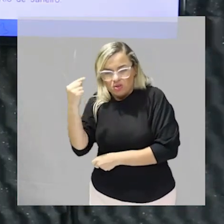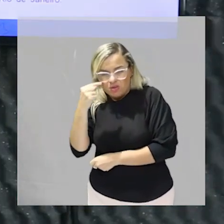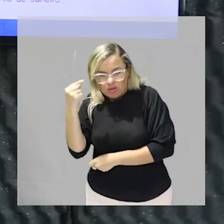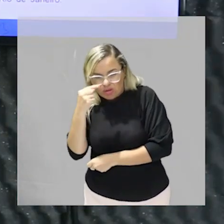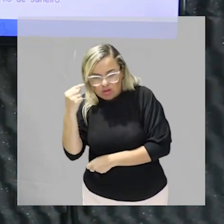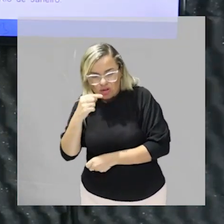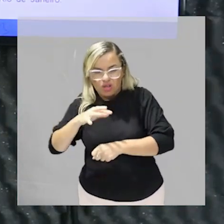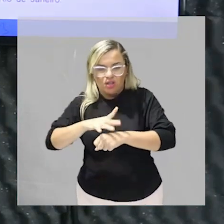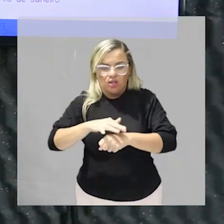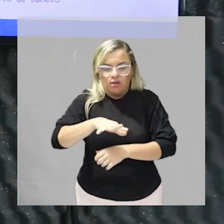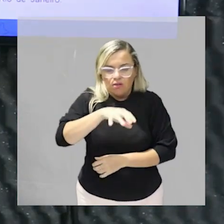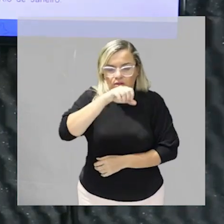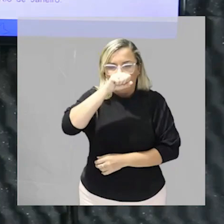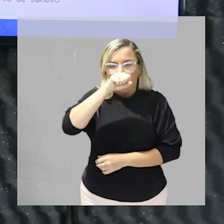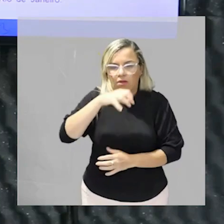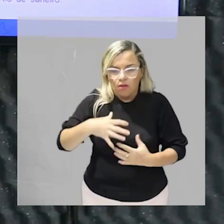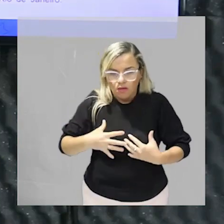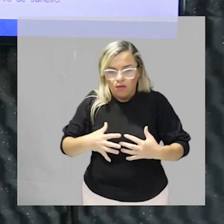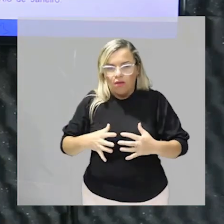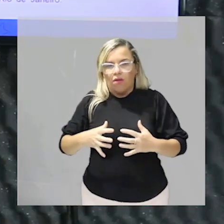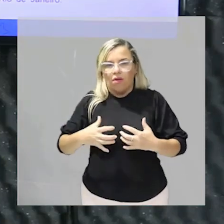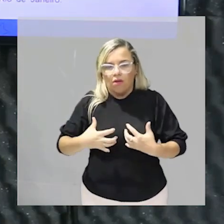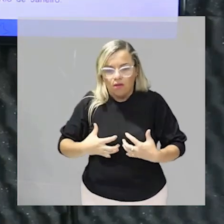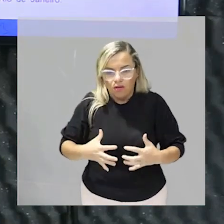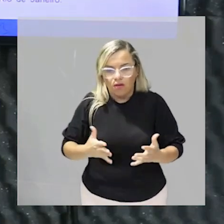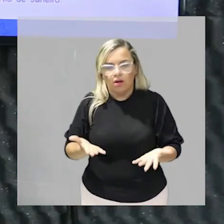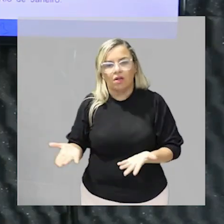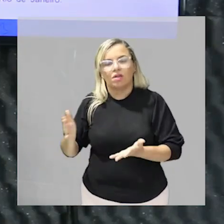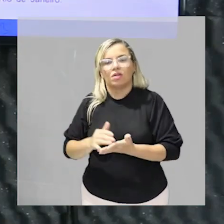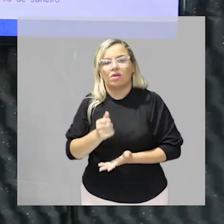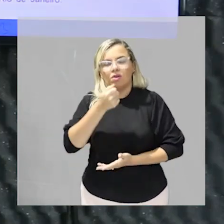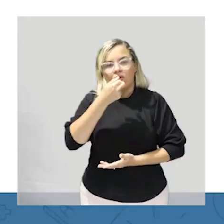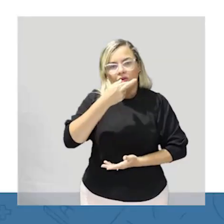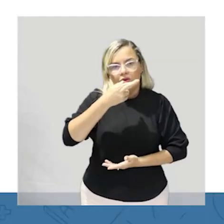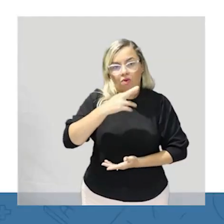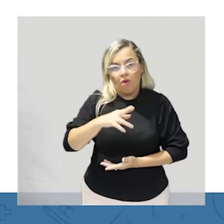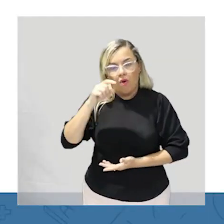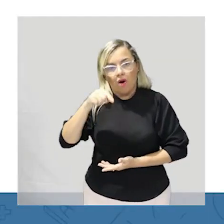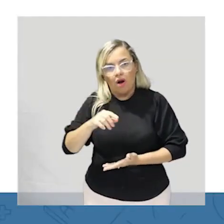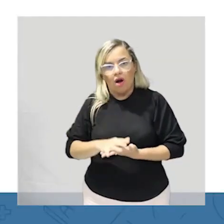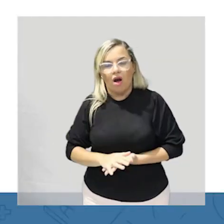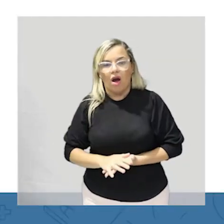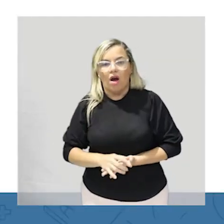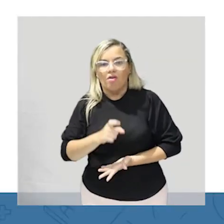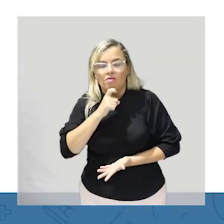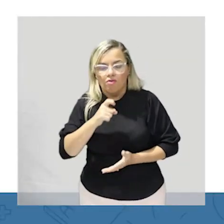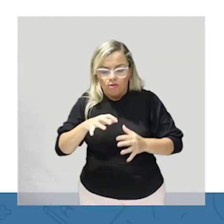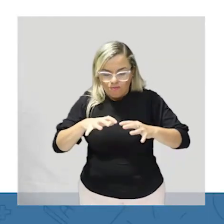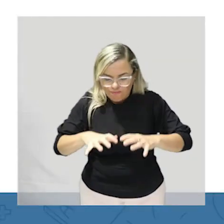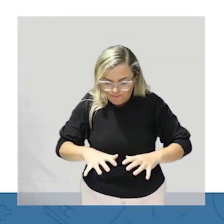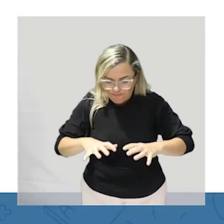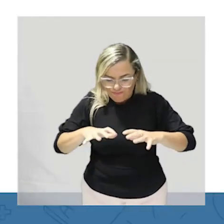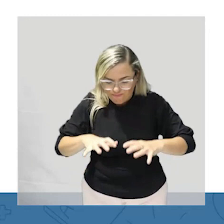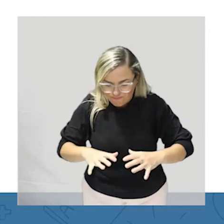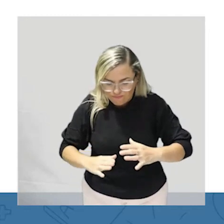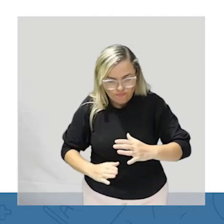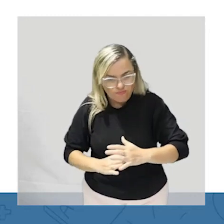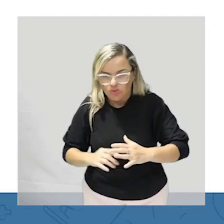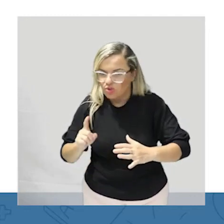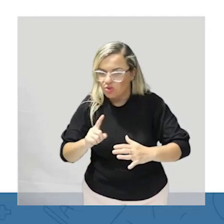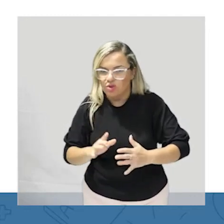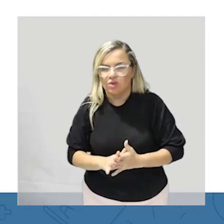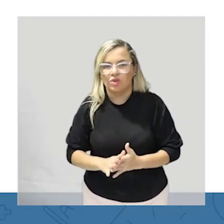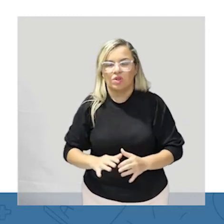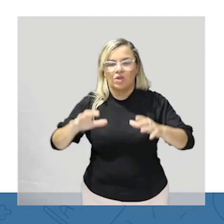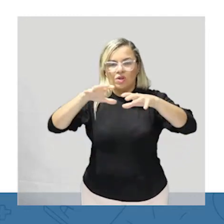respiratórias. Galera, o ar frio, cheio de poluentes, fica ali preso na superfície e o ar quente não consegue transpor. Esse, galera, é